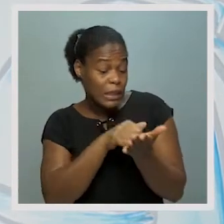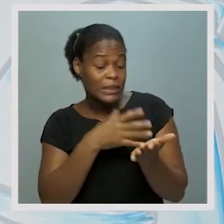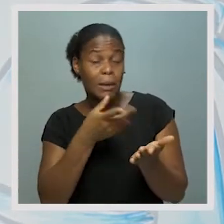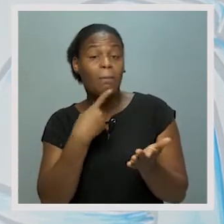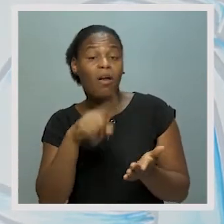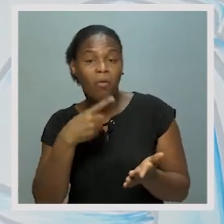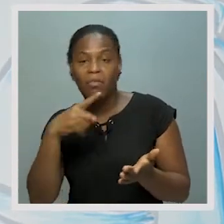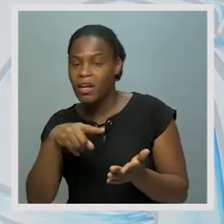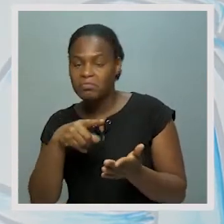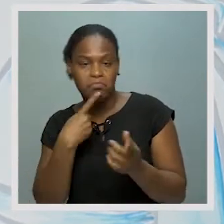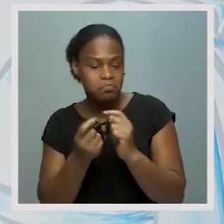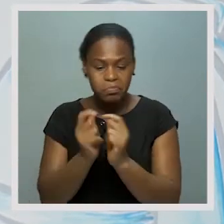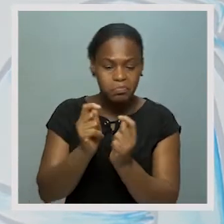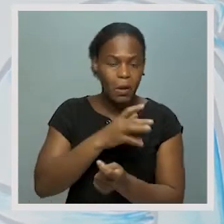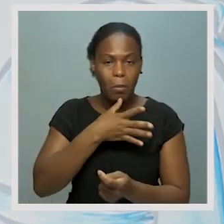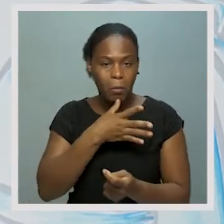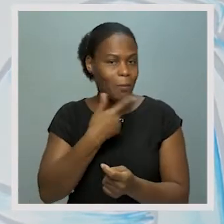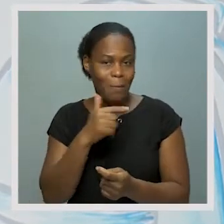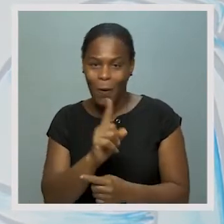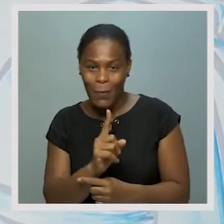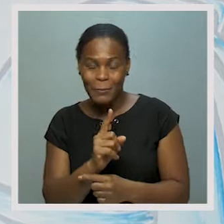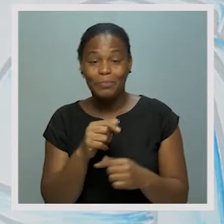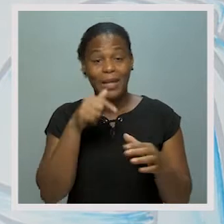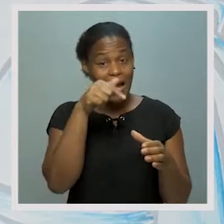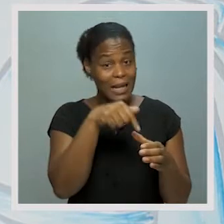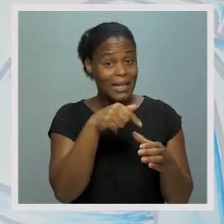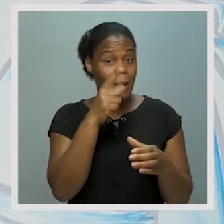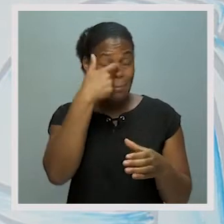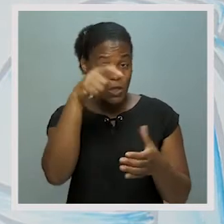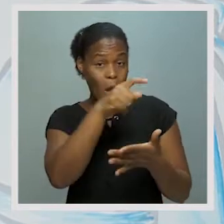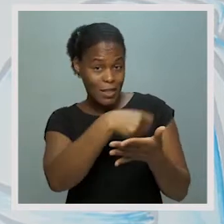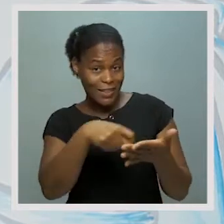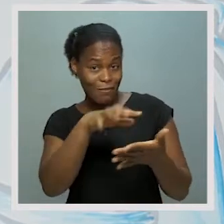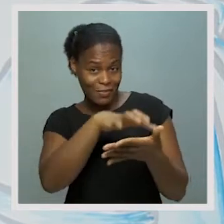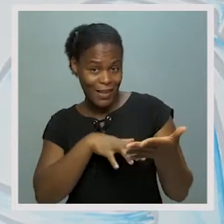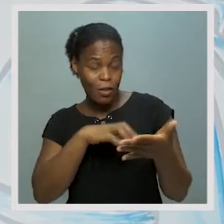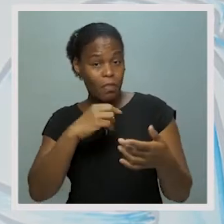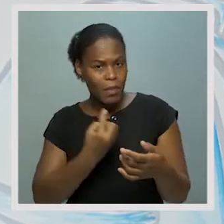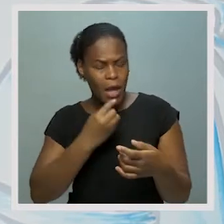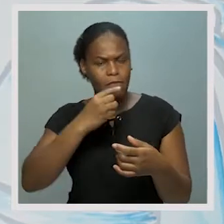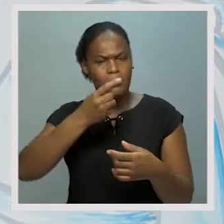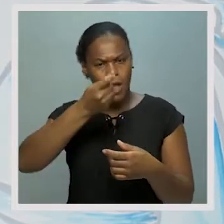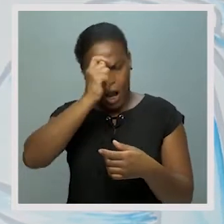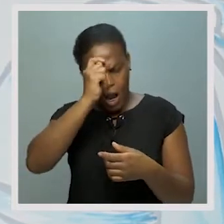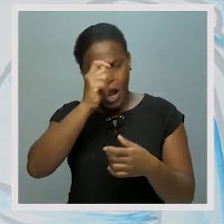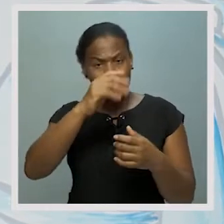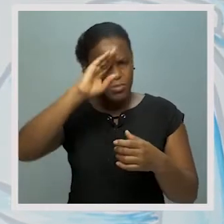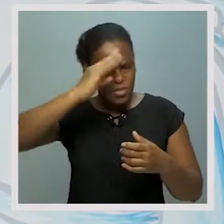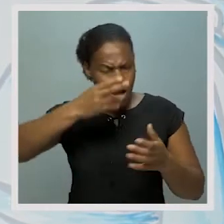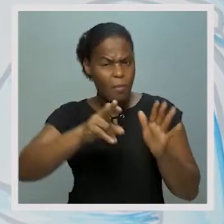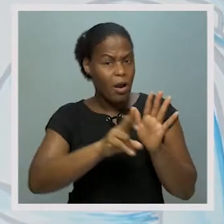e ajustar constantemente o seu discurso. Ali, ele deve dominar muito bem as